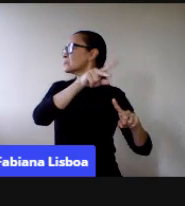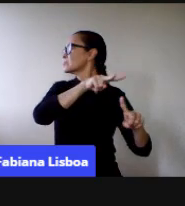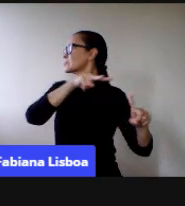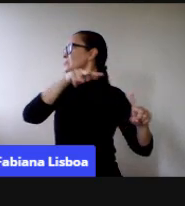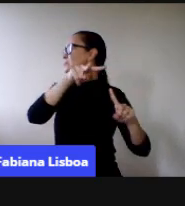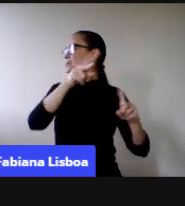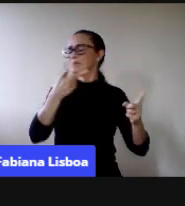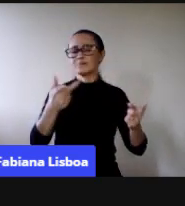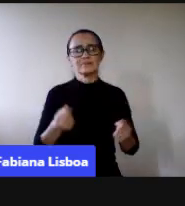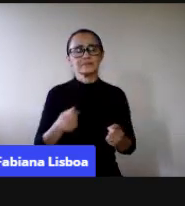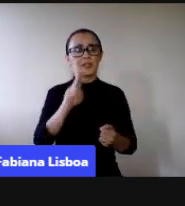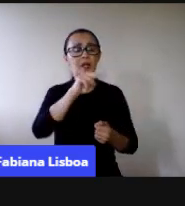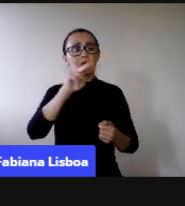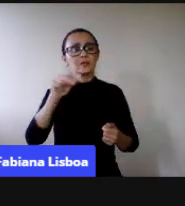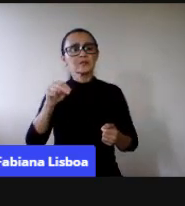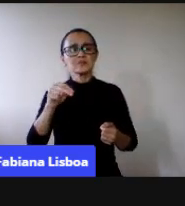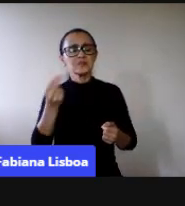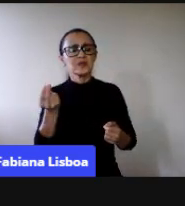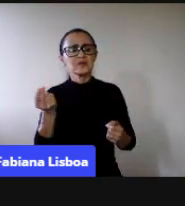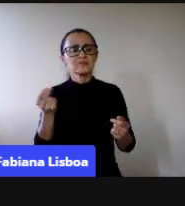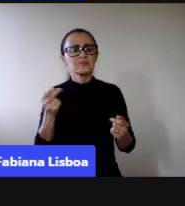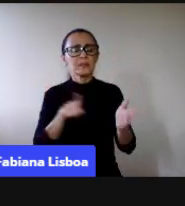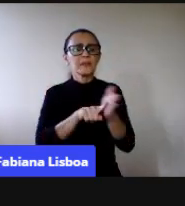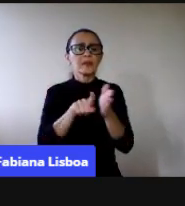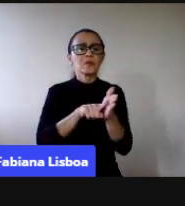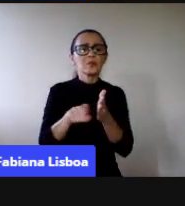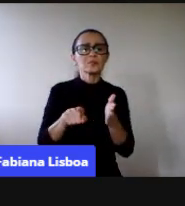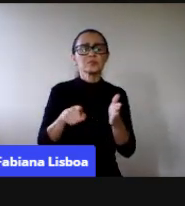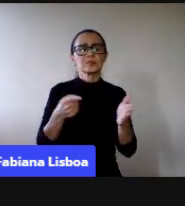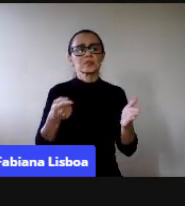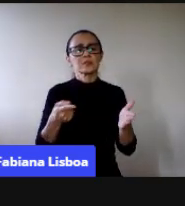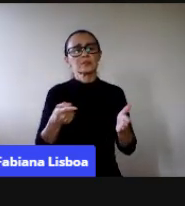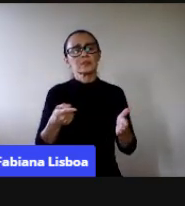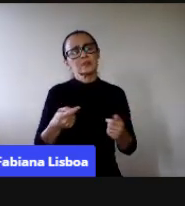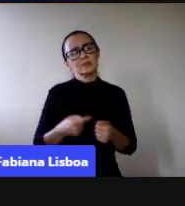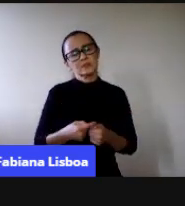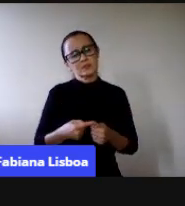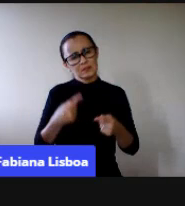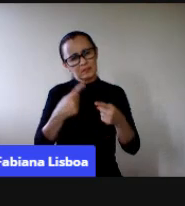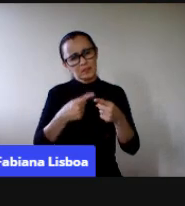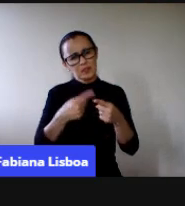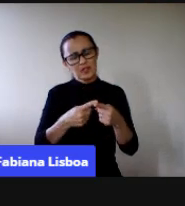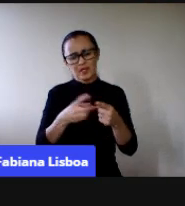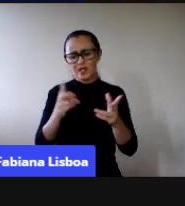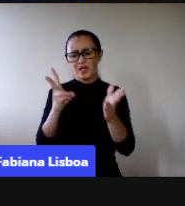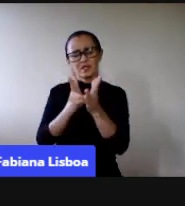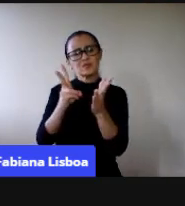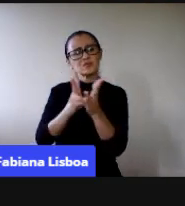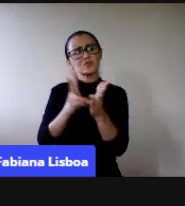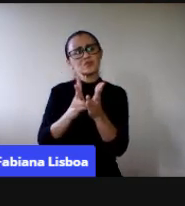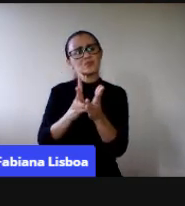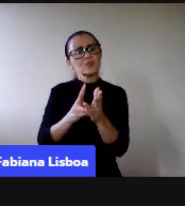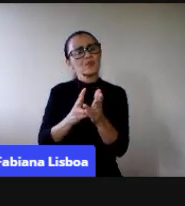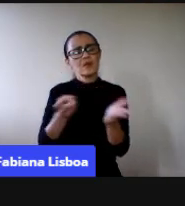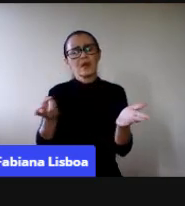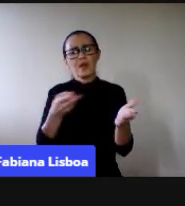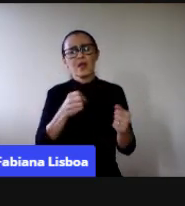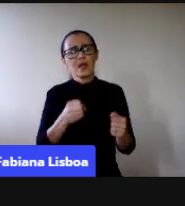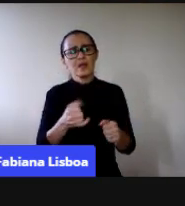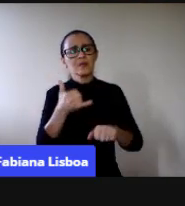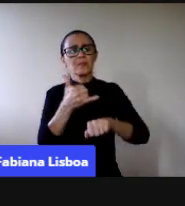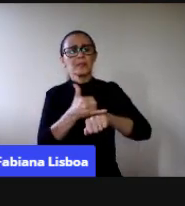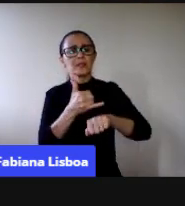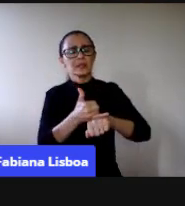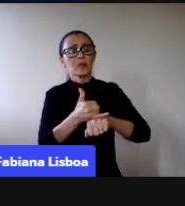Nunca questionamos nada, né? Por que índio era um metal? O que era, né? Então, só para saber, índio também